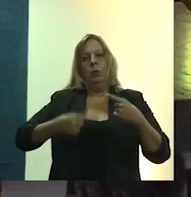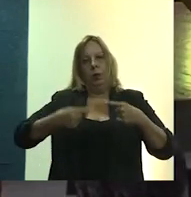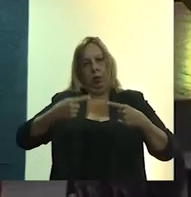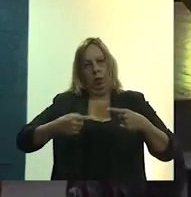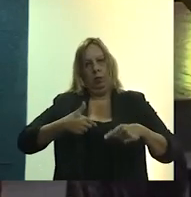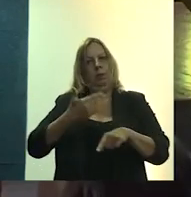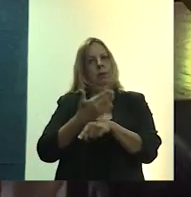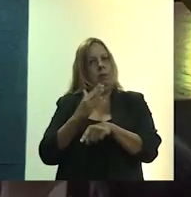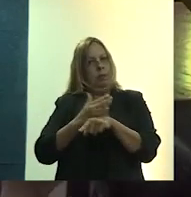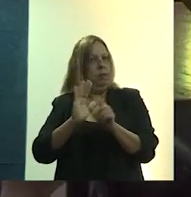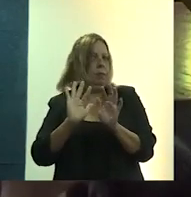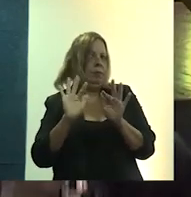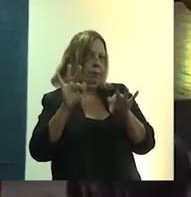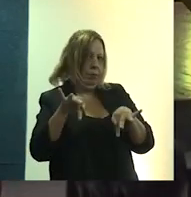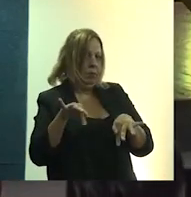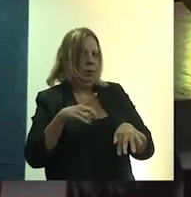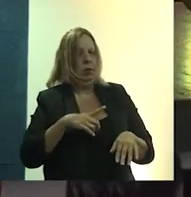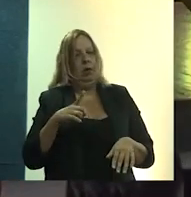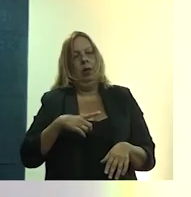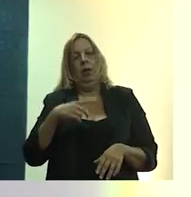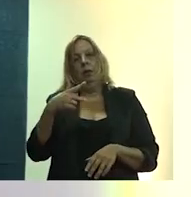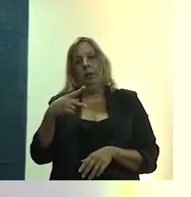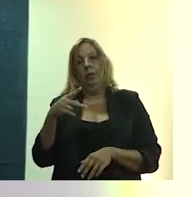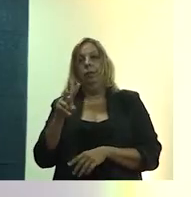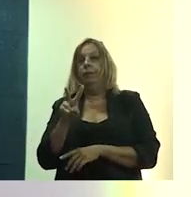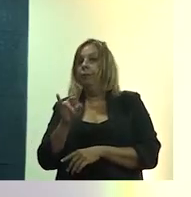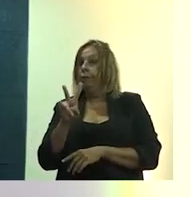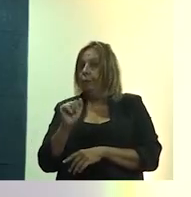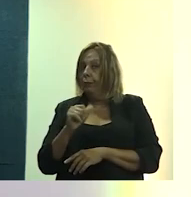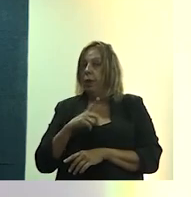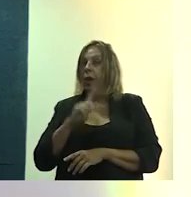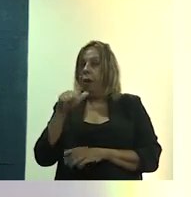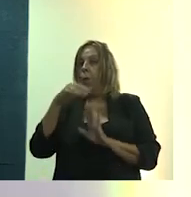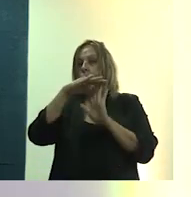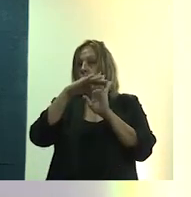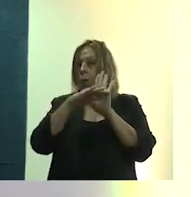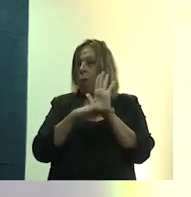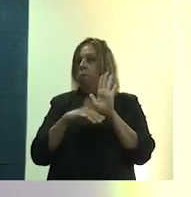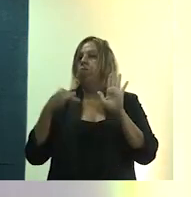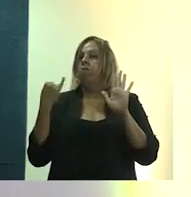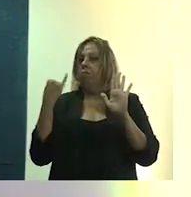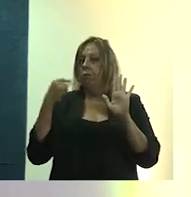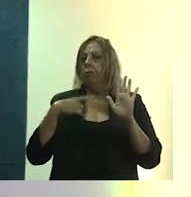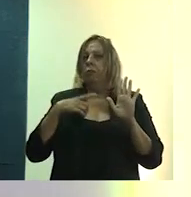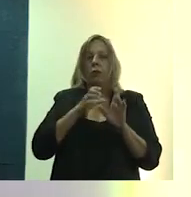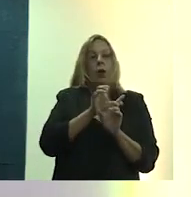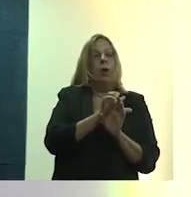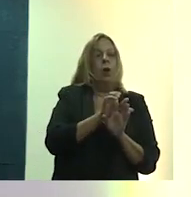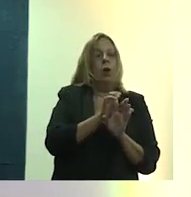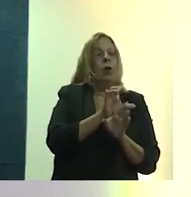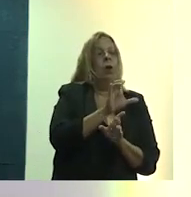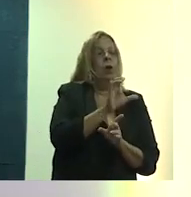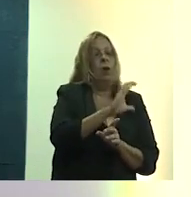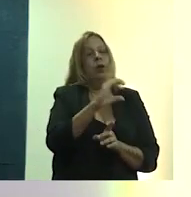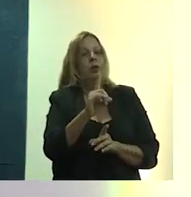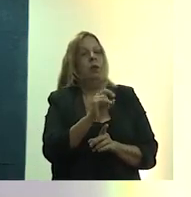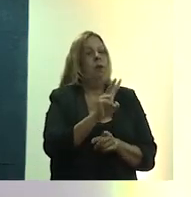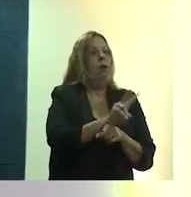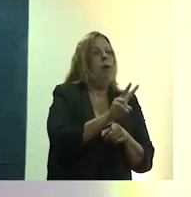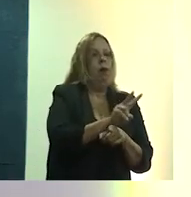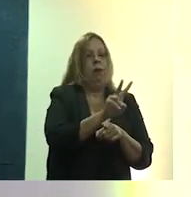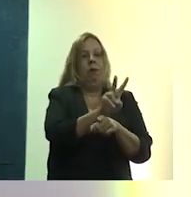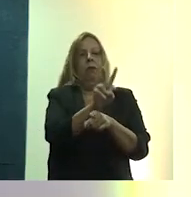na prática para finalizar o Periferia viva Na verdade é um grande programa coordenador de ações na periferia